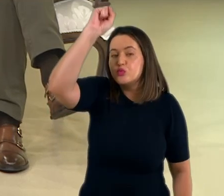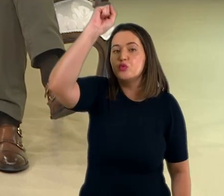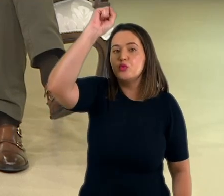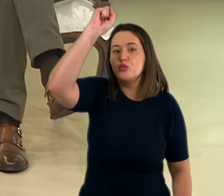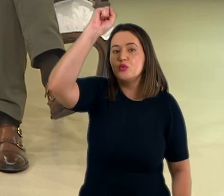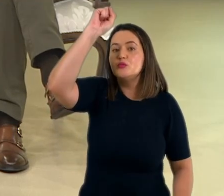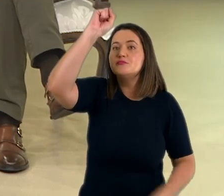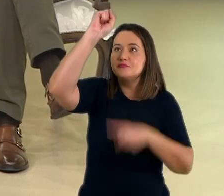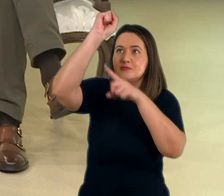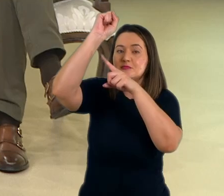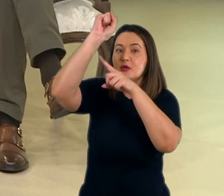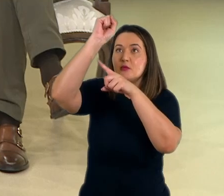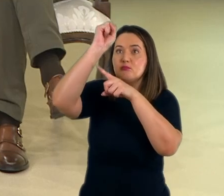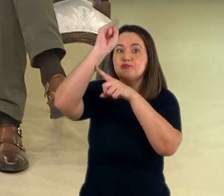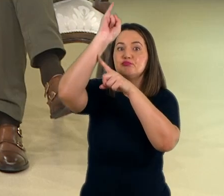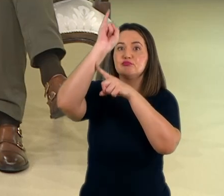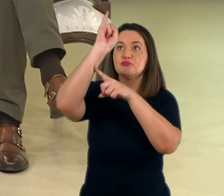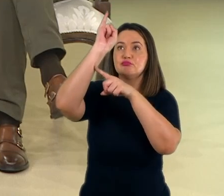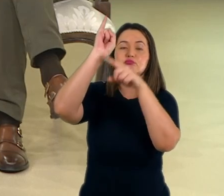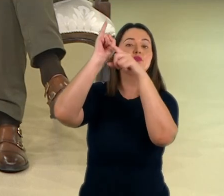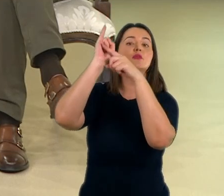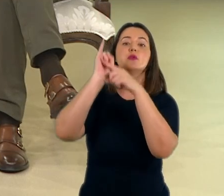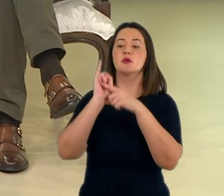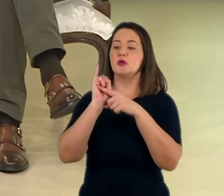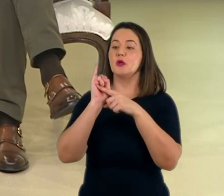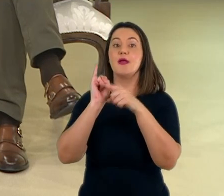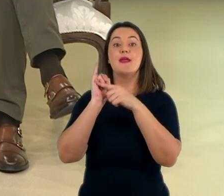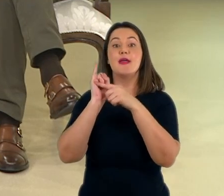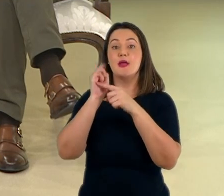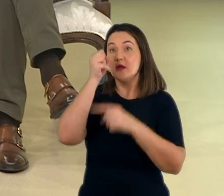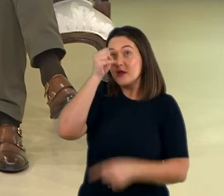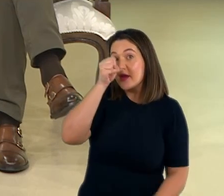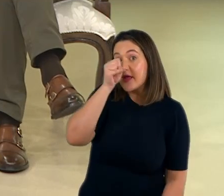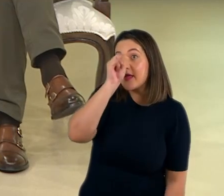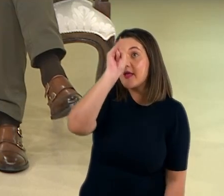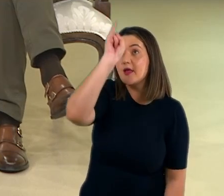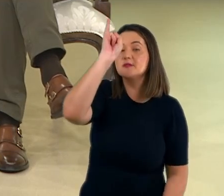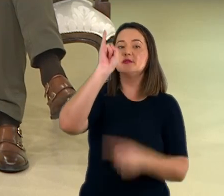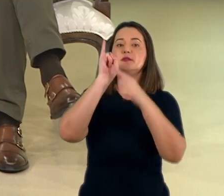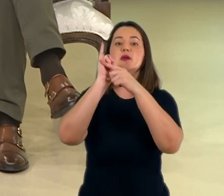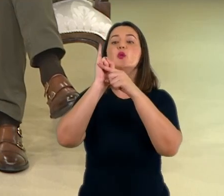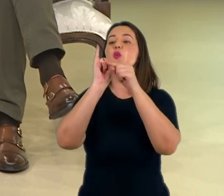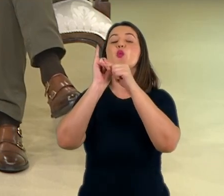poder misterioso, um chifre pequeno que cresce e é